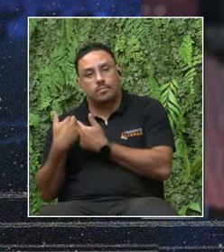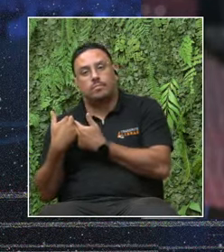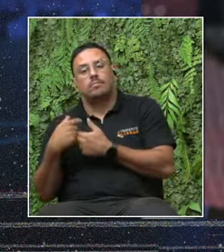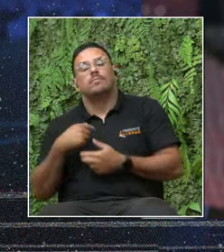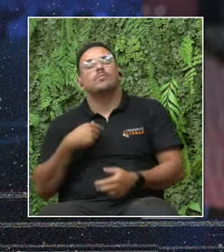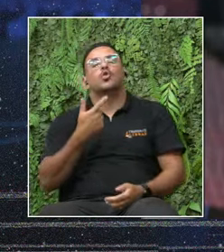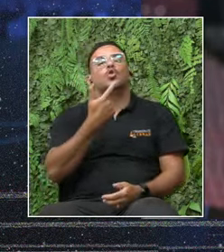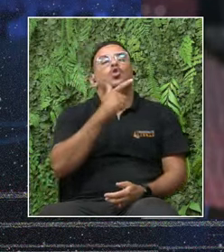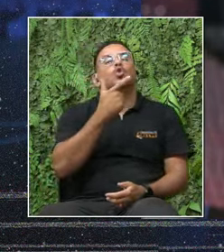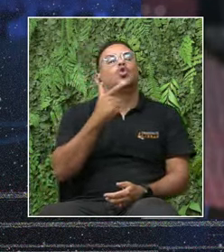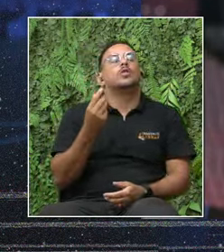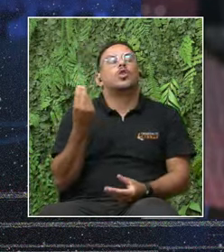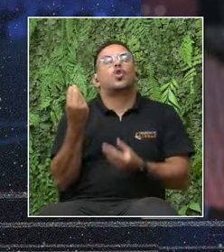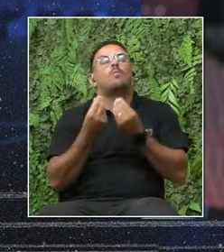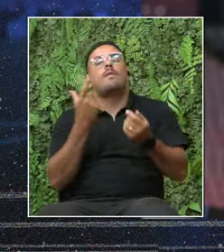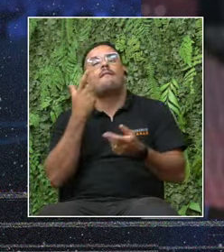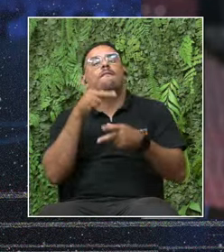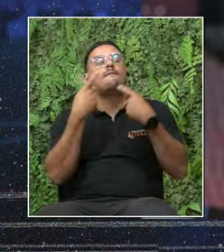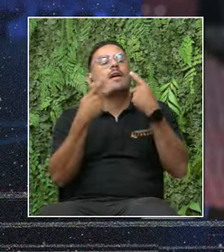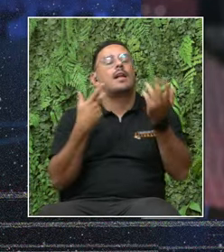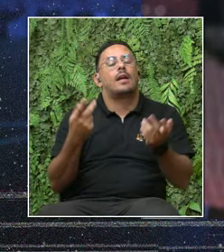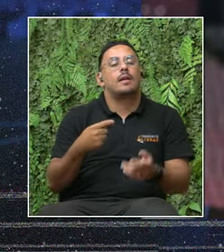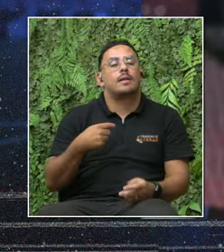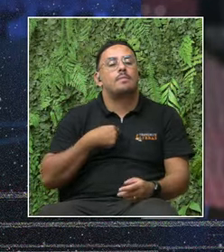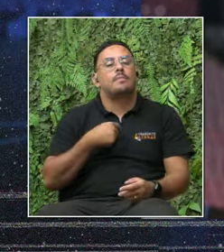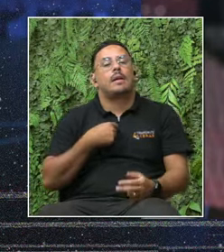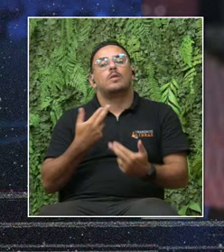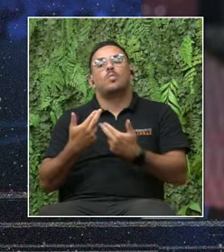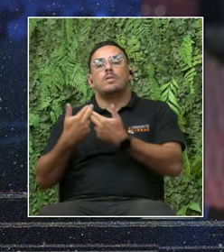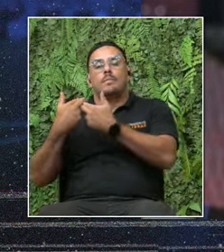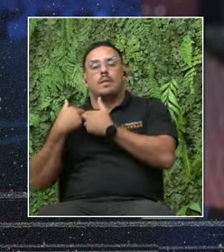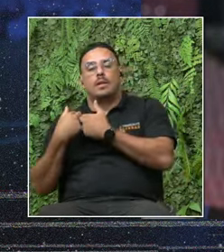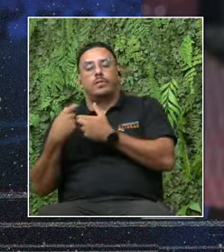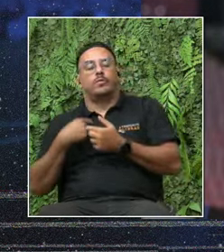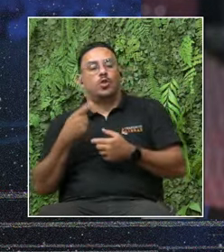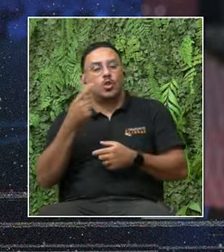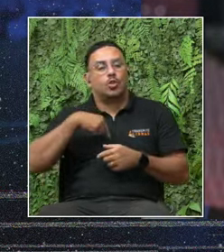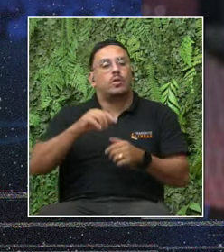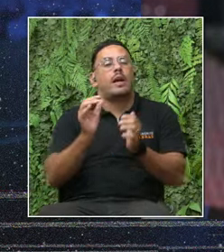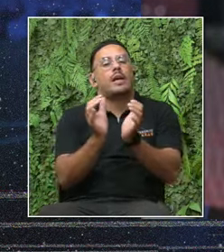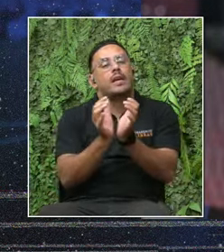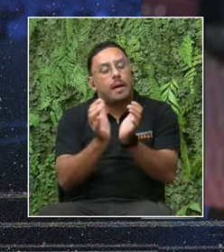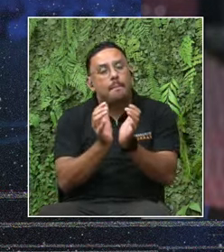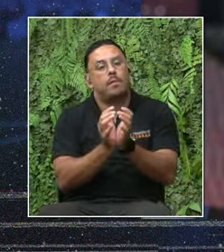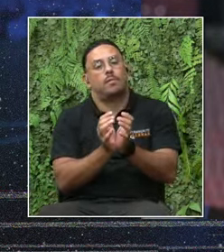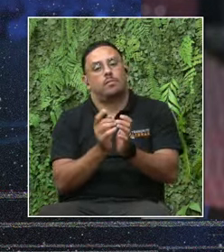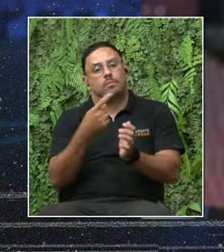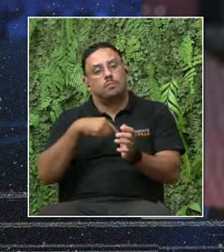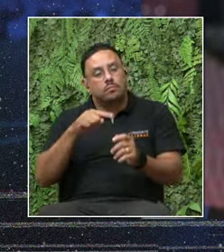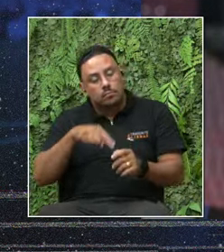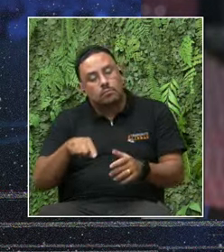respons Cap m respons som unipo som